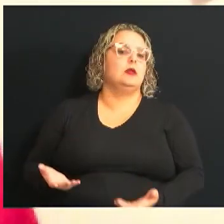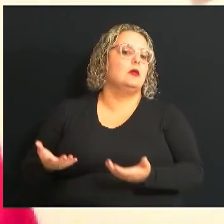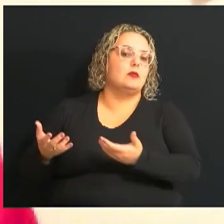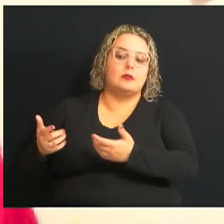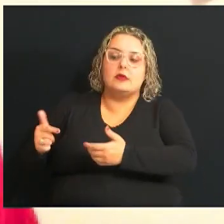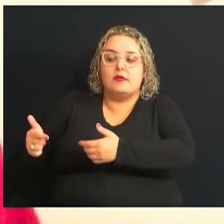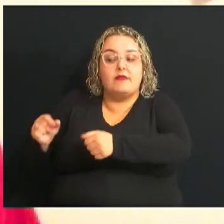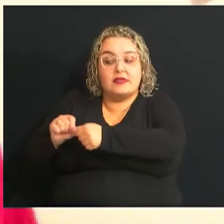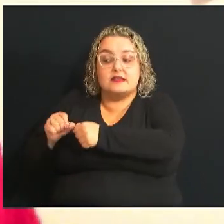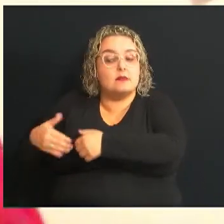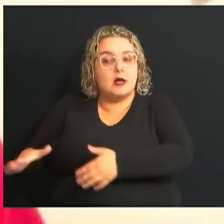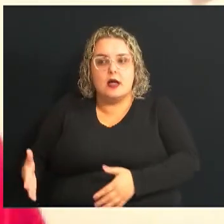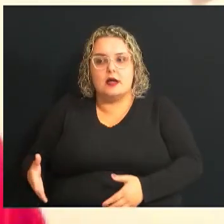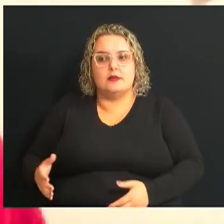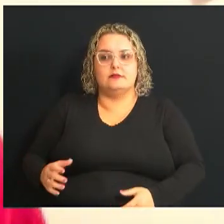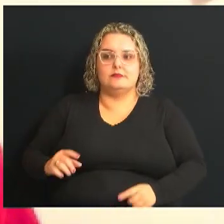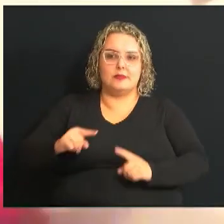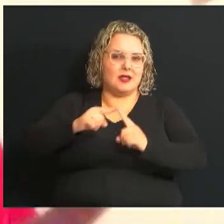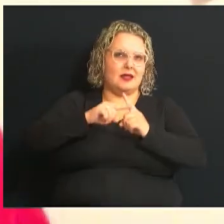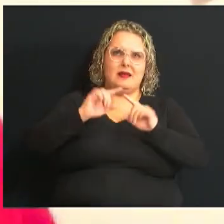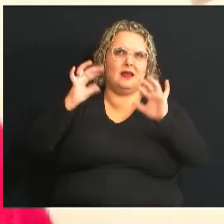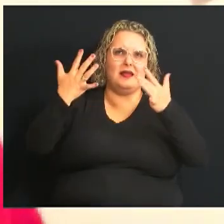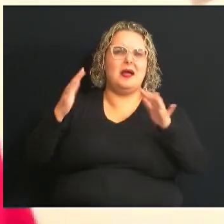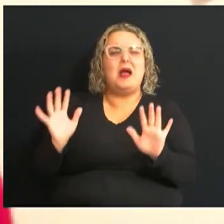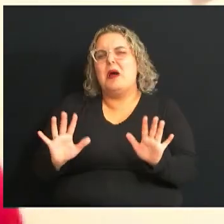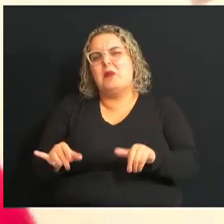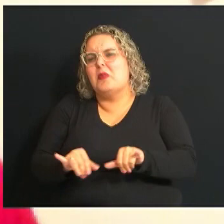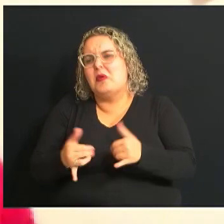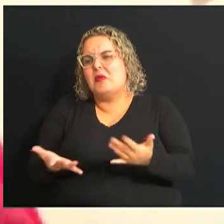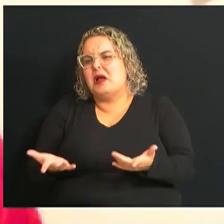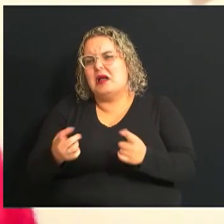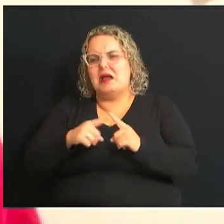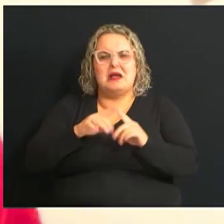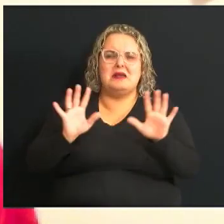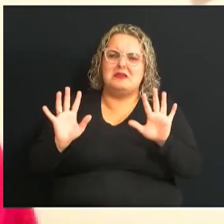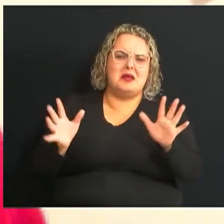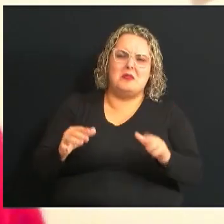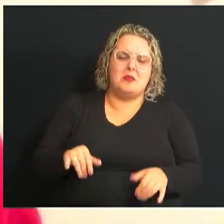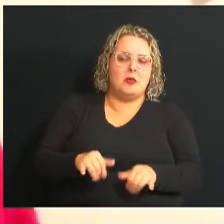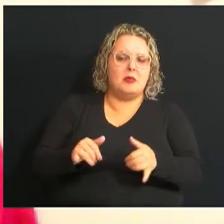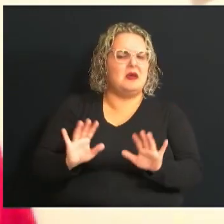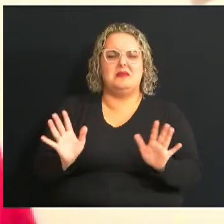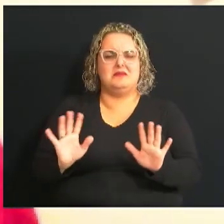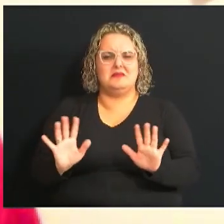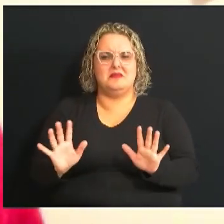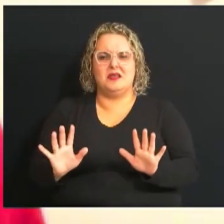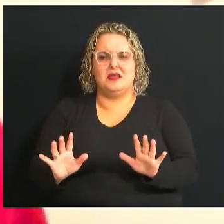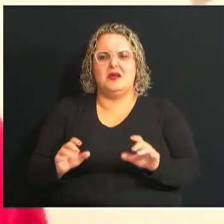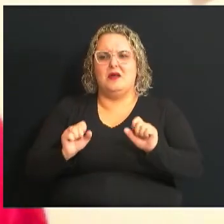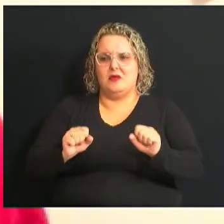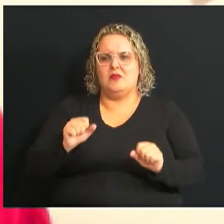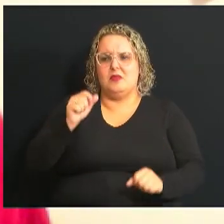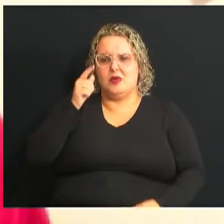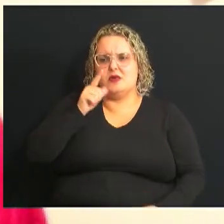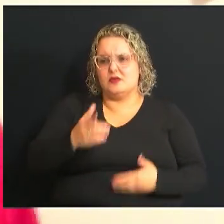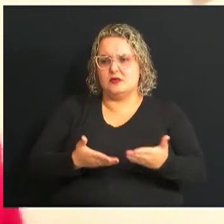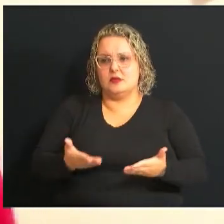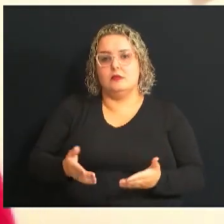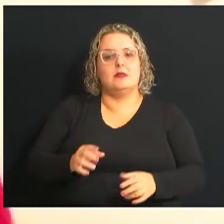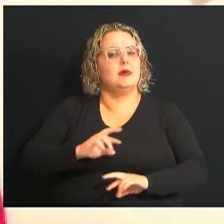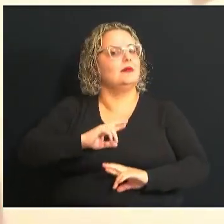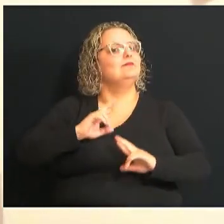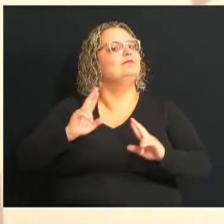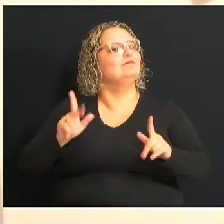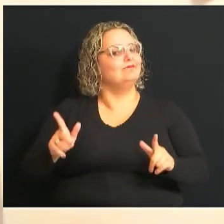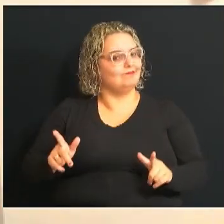coisas que as pessoas acham que não, é besteira. Essa coisa de clima aí, não, é besteira, imagina, eu consigo lidar. Mas é muito diferente quando